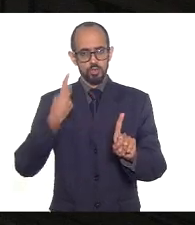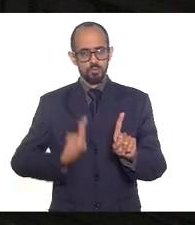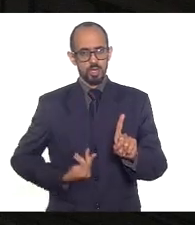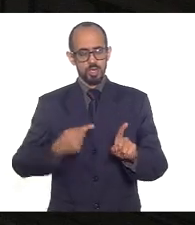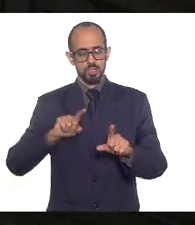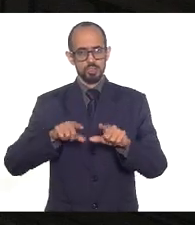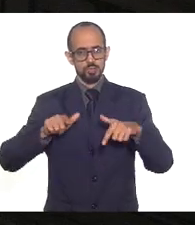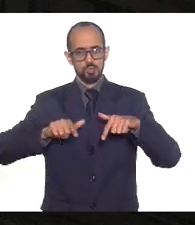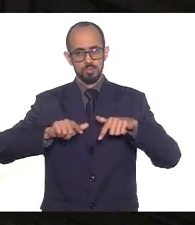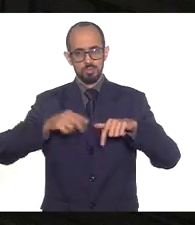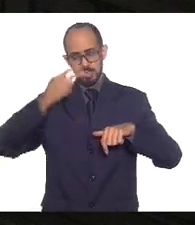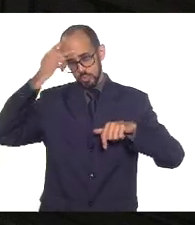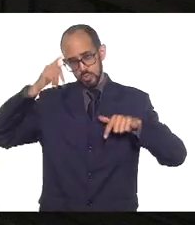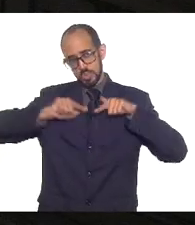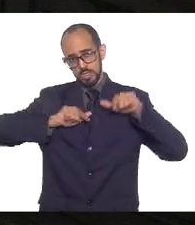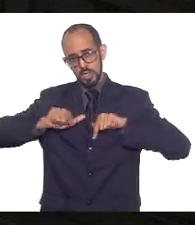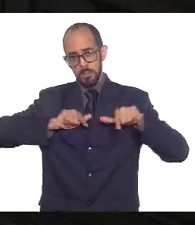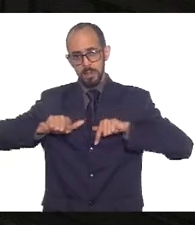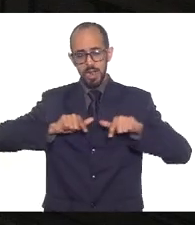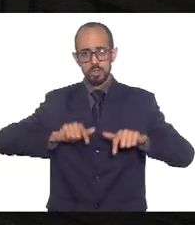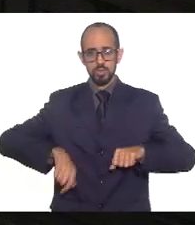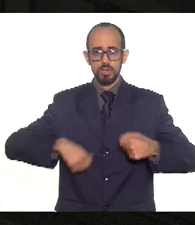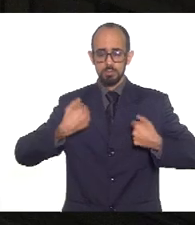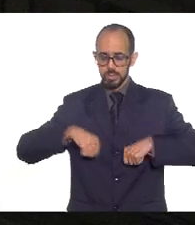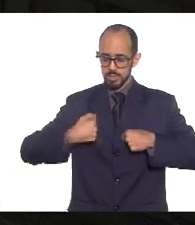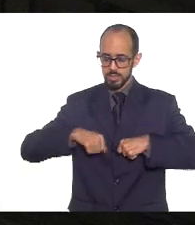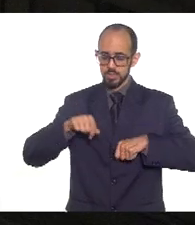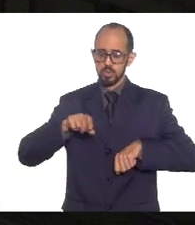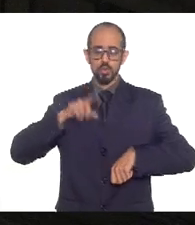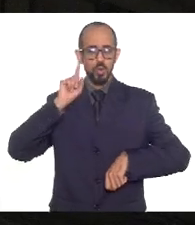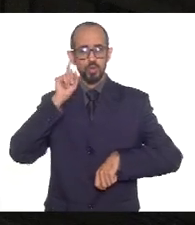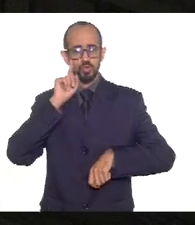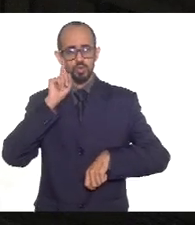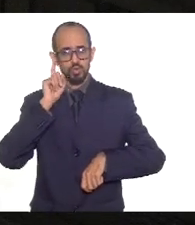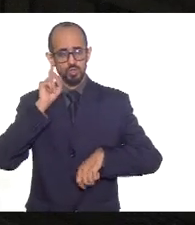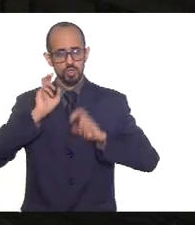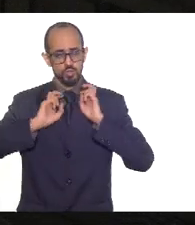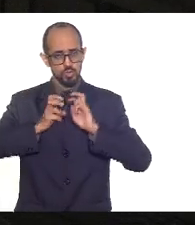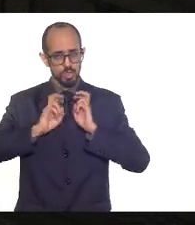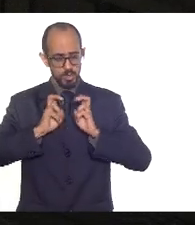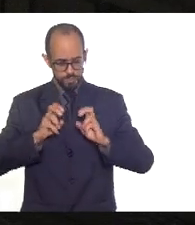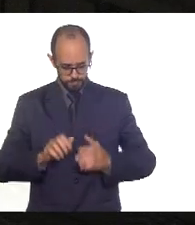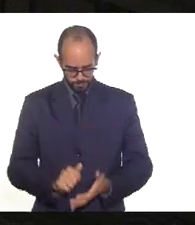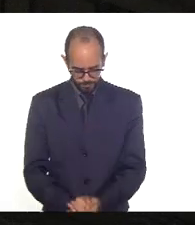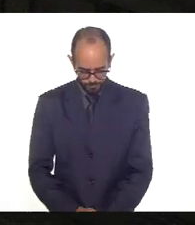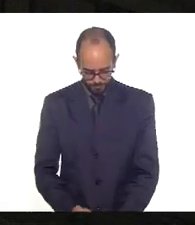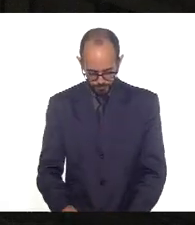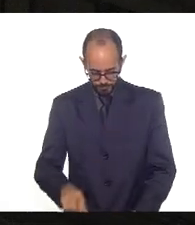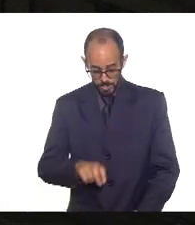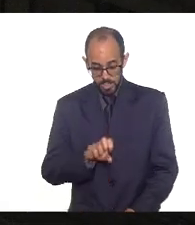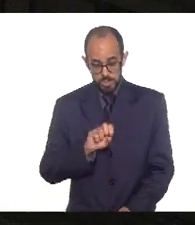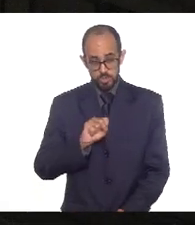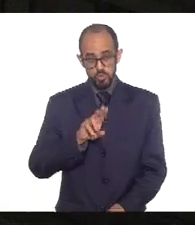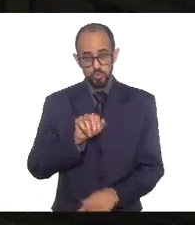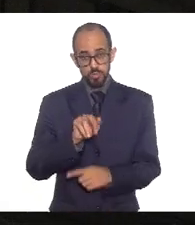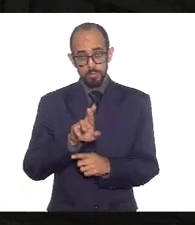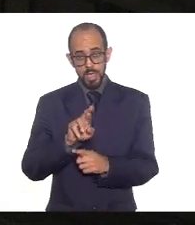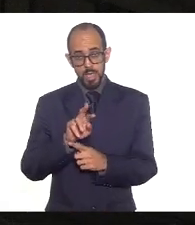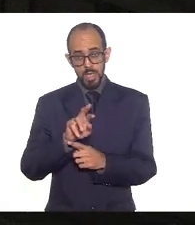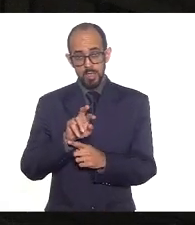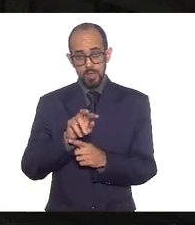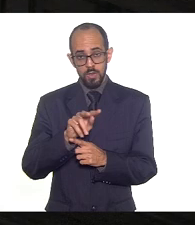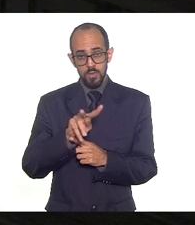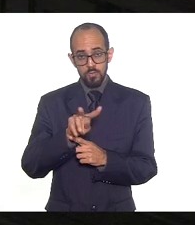trabalhadores e trabalhadoras que dependem contidiana mente do transporte Ferroviário EA SuperVia seu presente